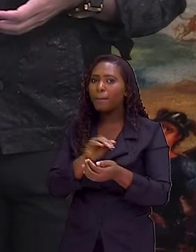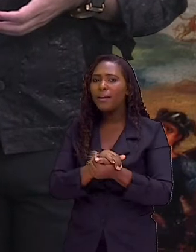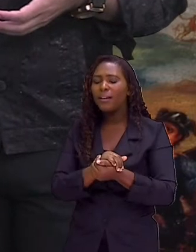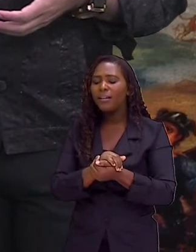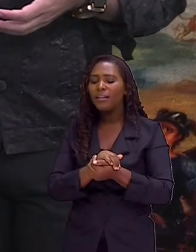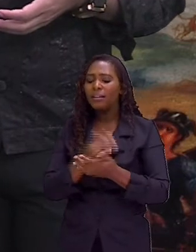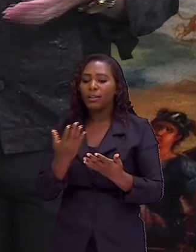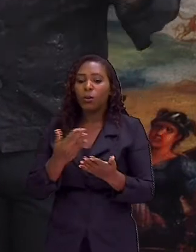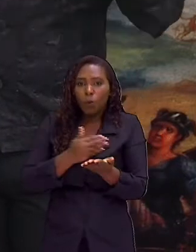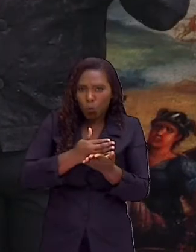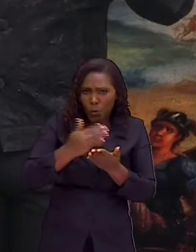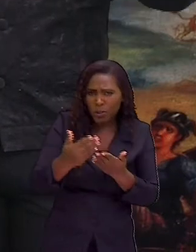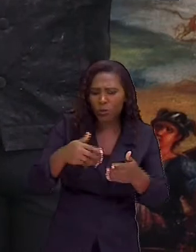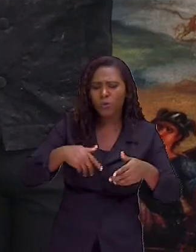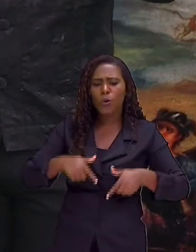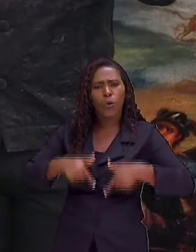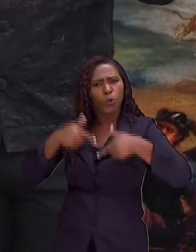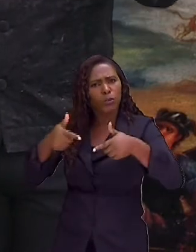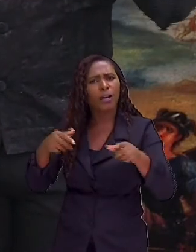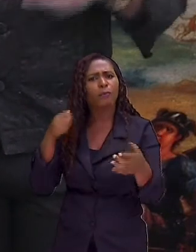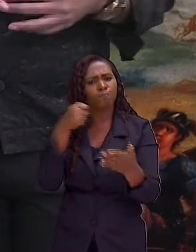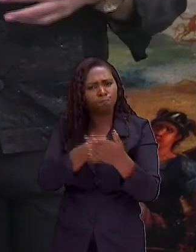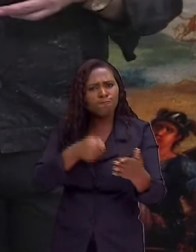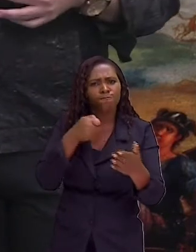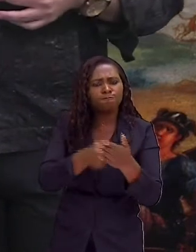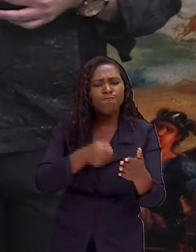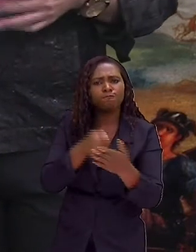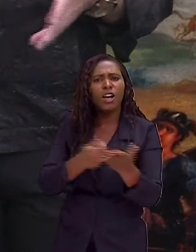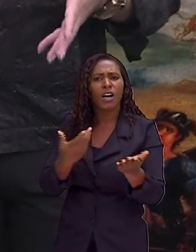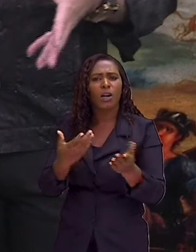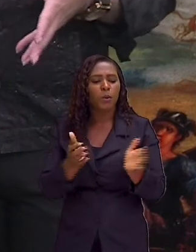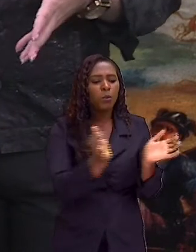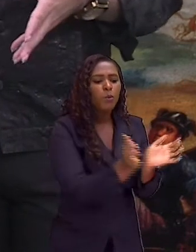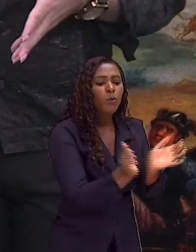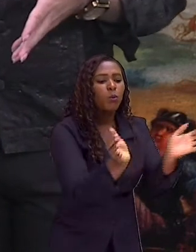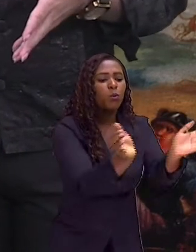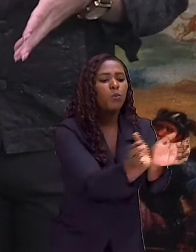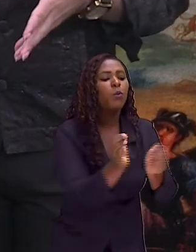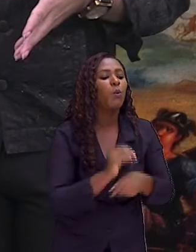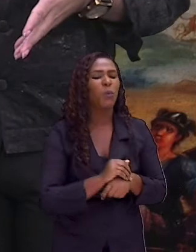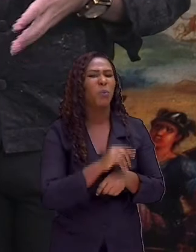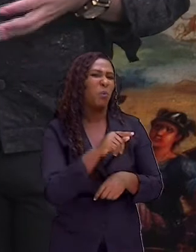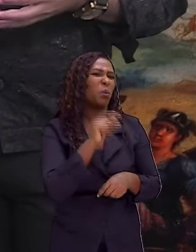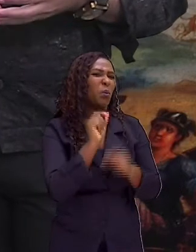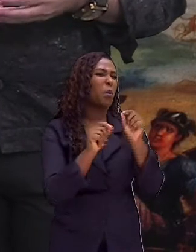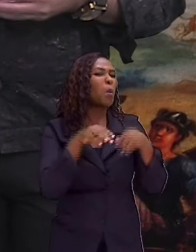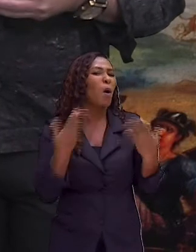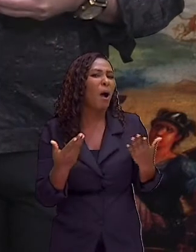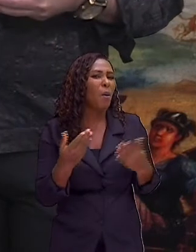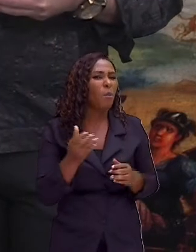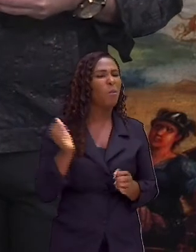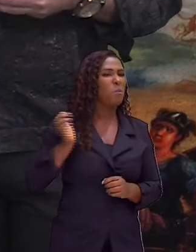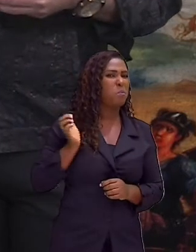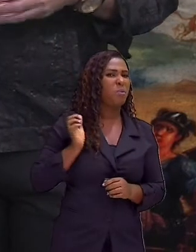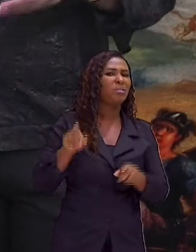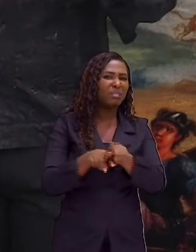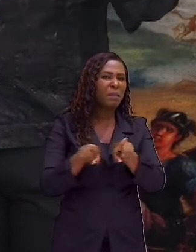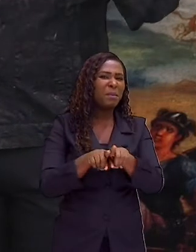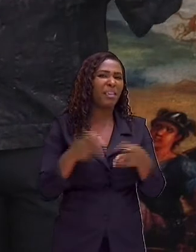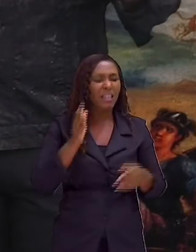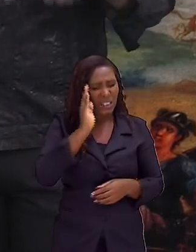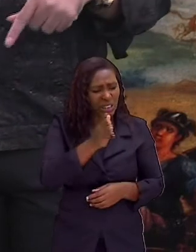da autonomia política das elites que já dominavam a região. Com isso, o processo